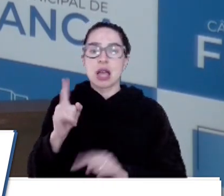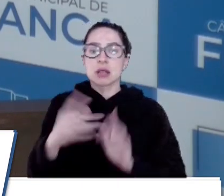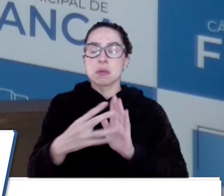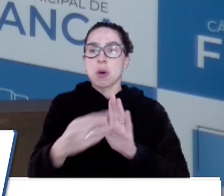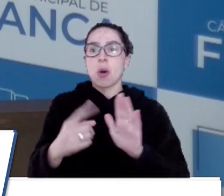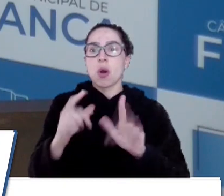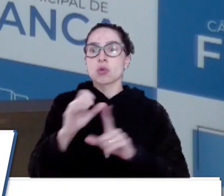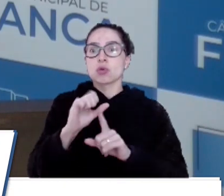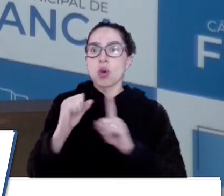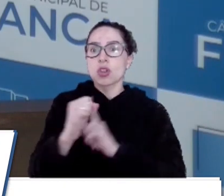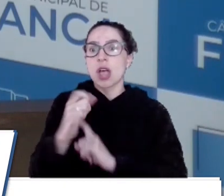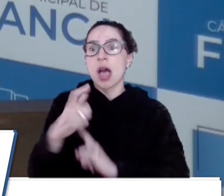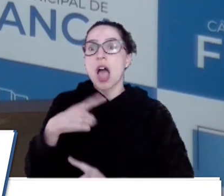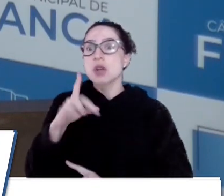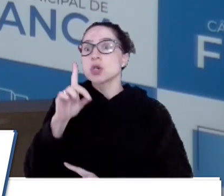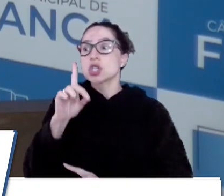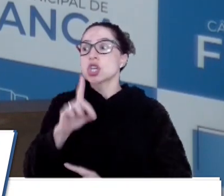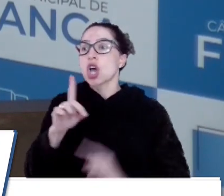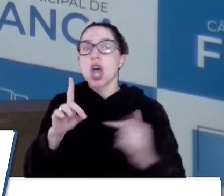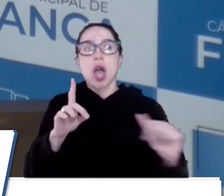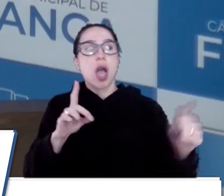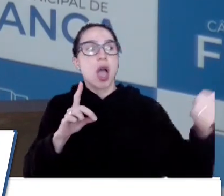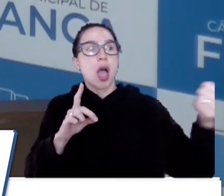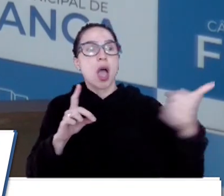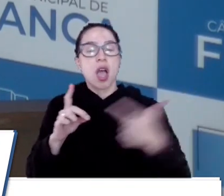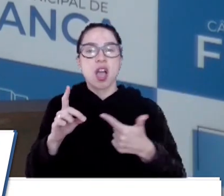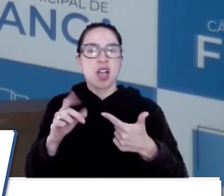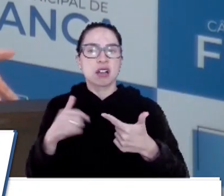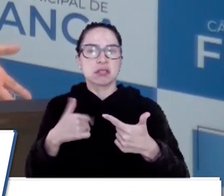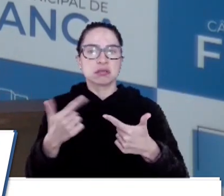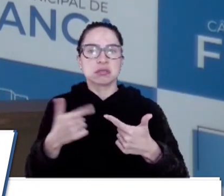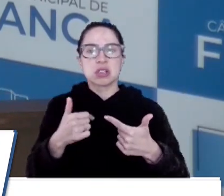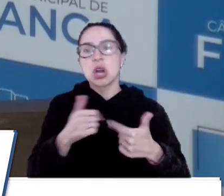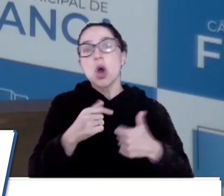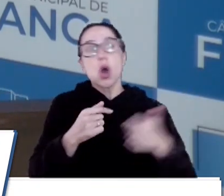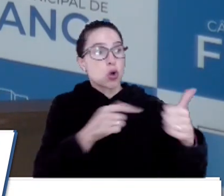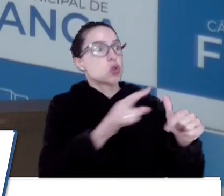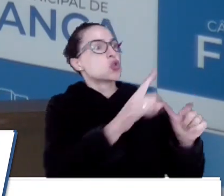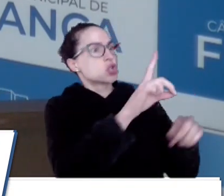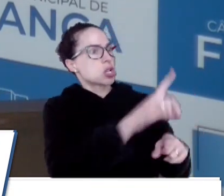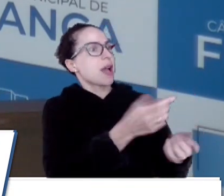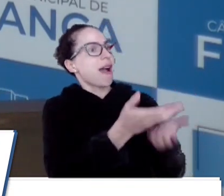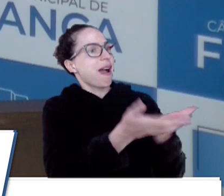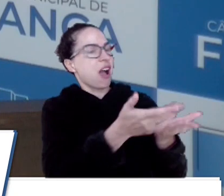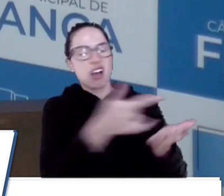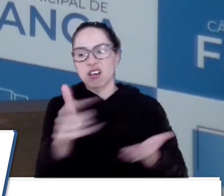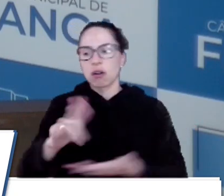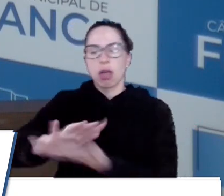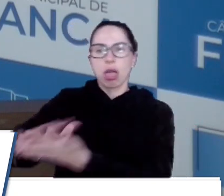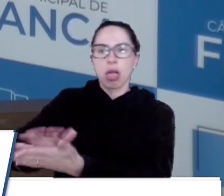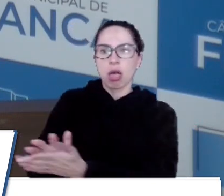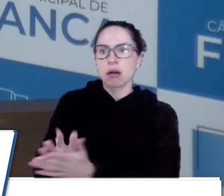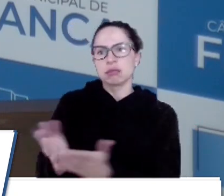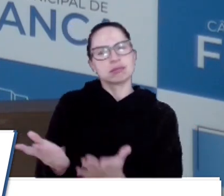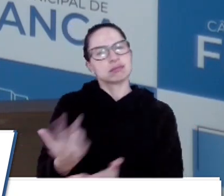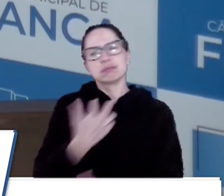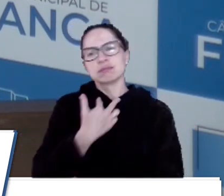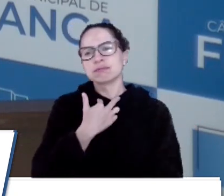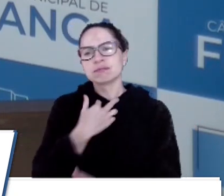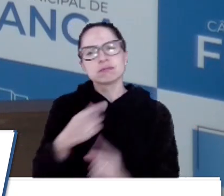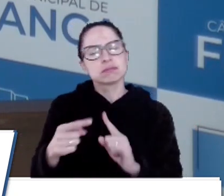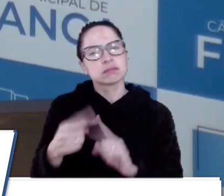o direito do outro, uns têm todos os direitos, outros não têm direito, como que